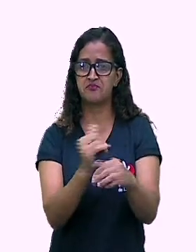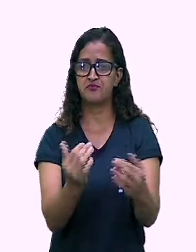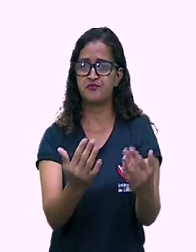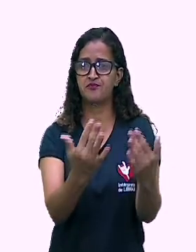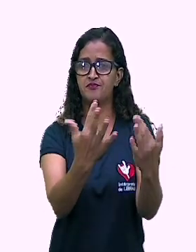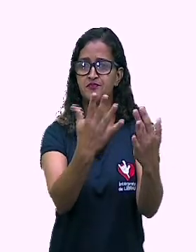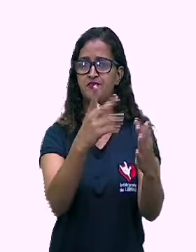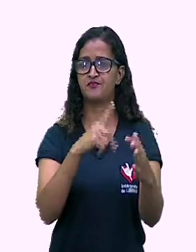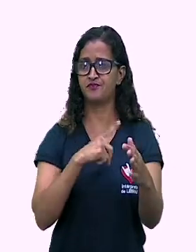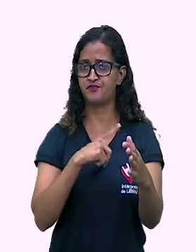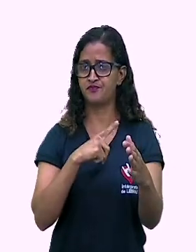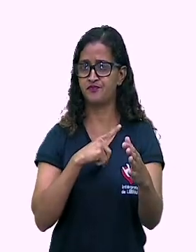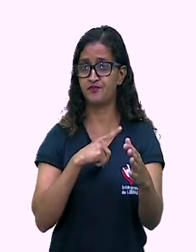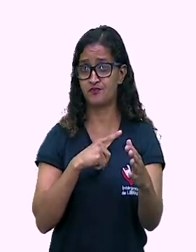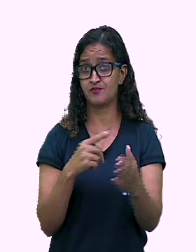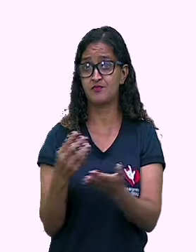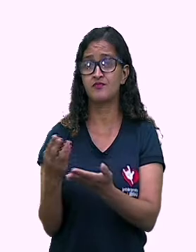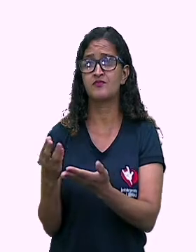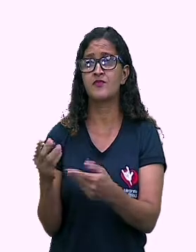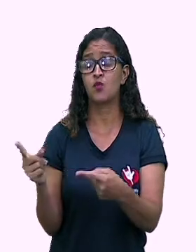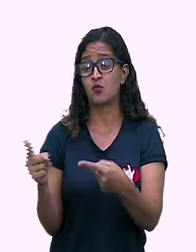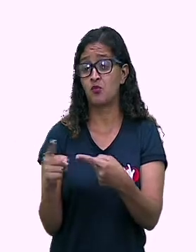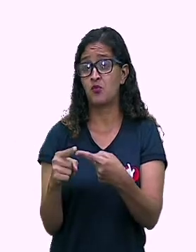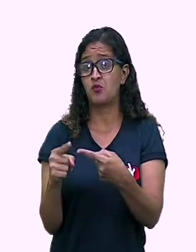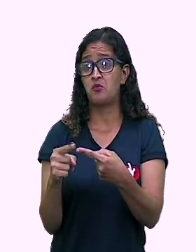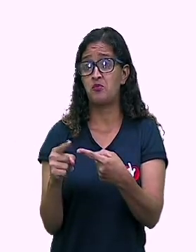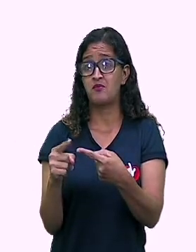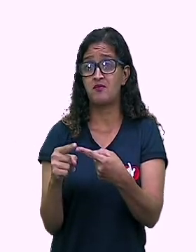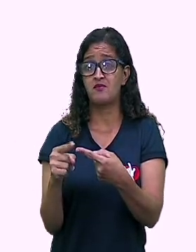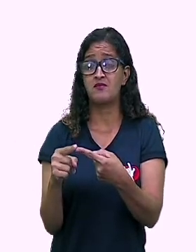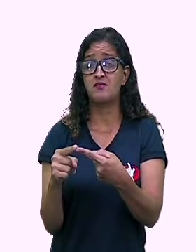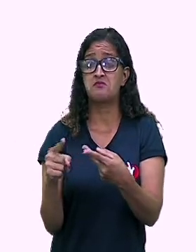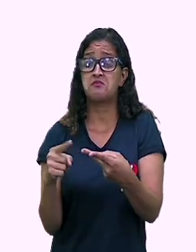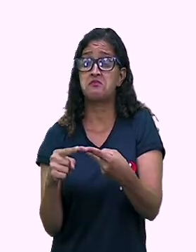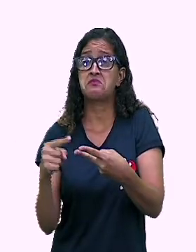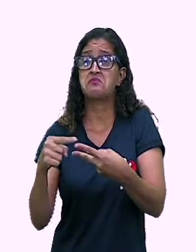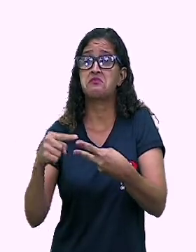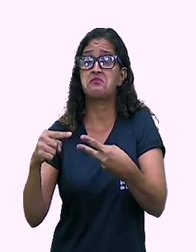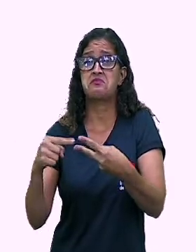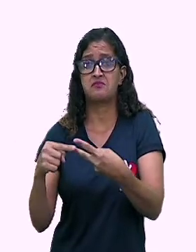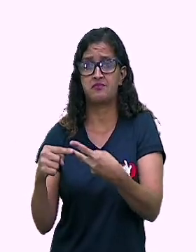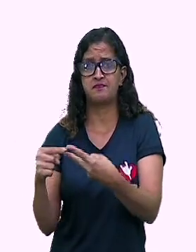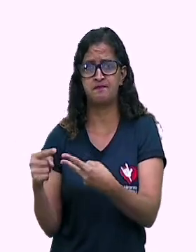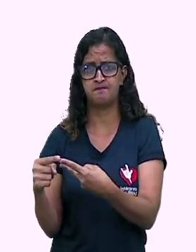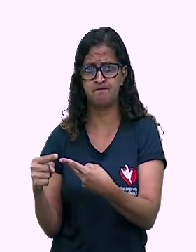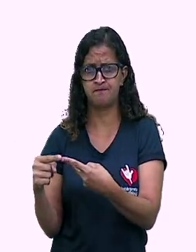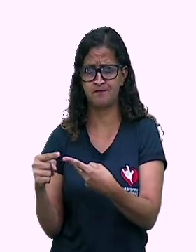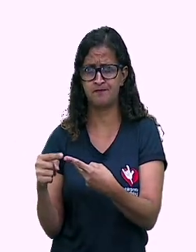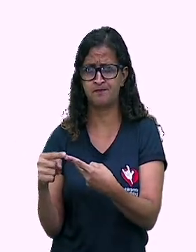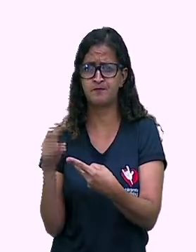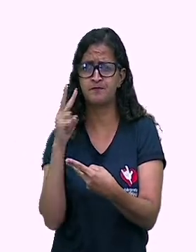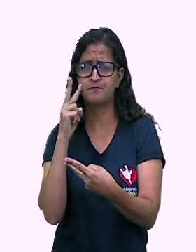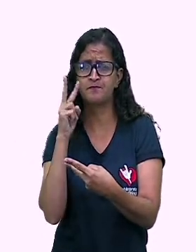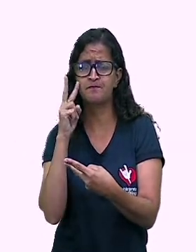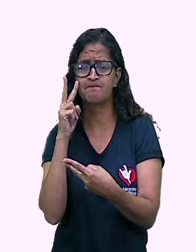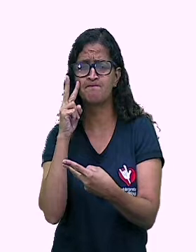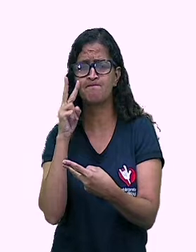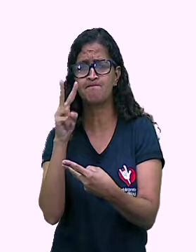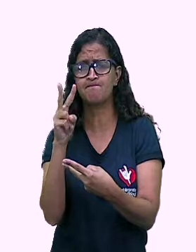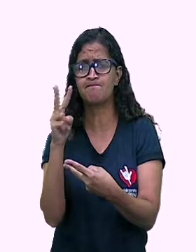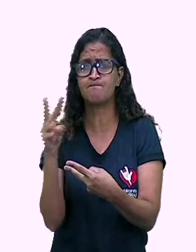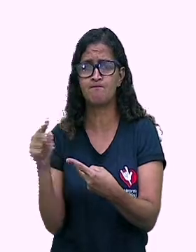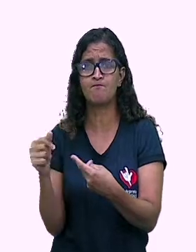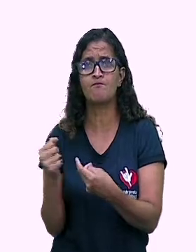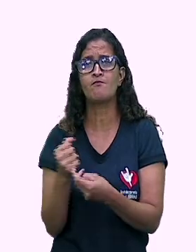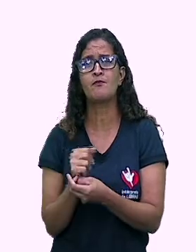transformação reversível ou irreversível? Vamos lembrar, vamos